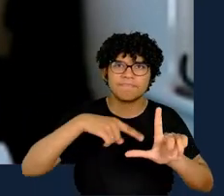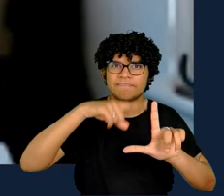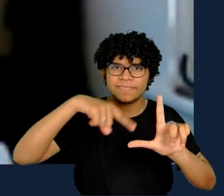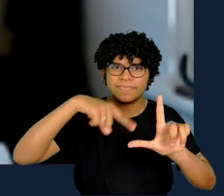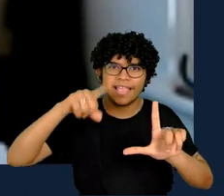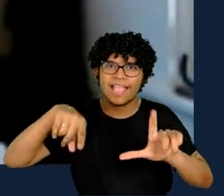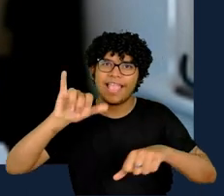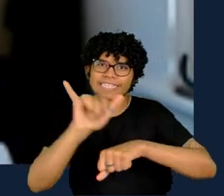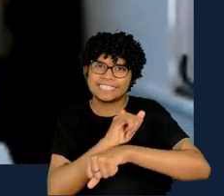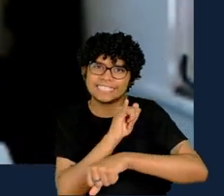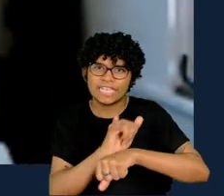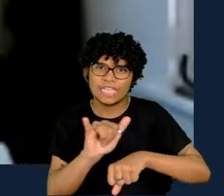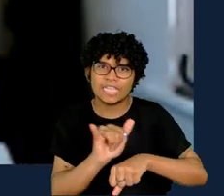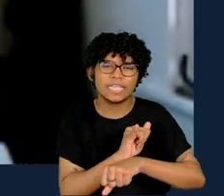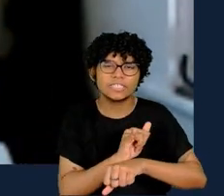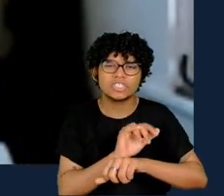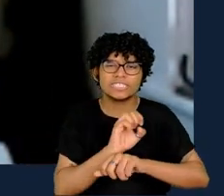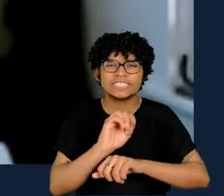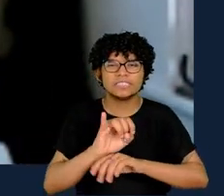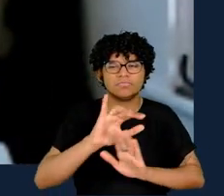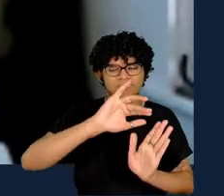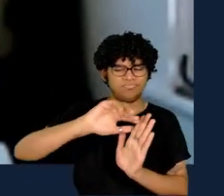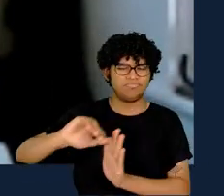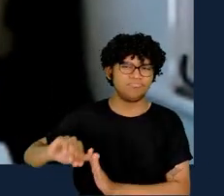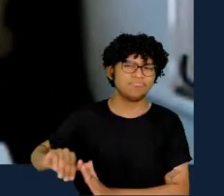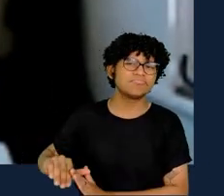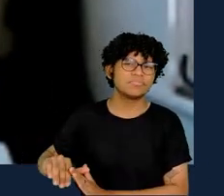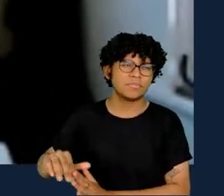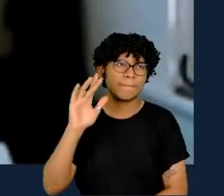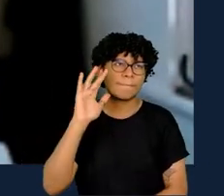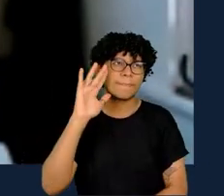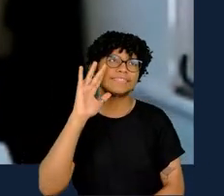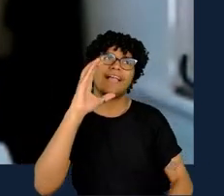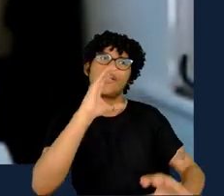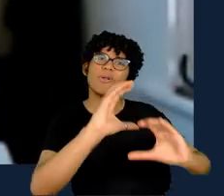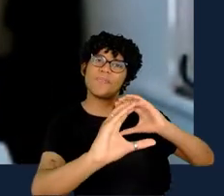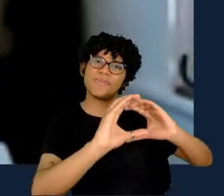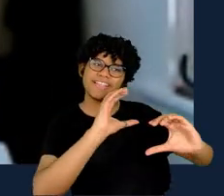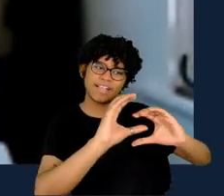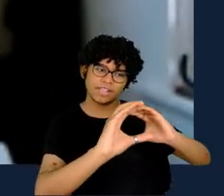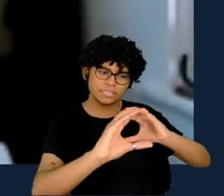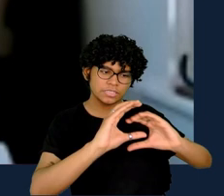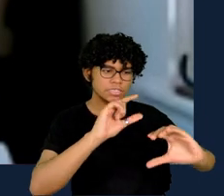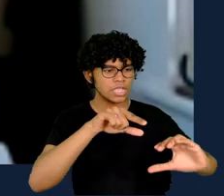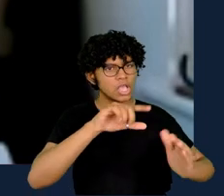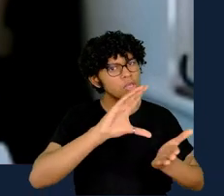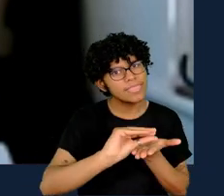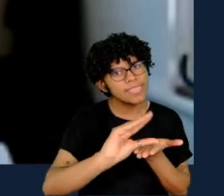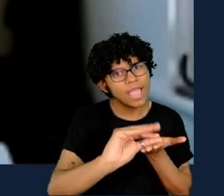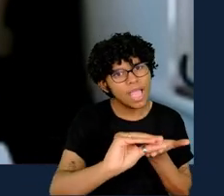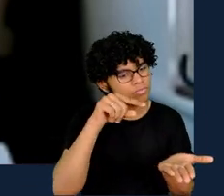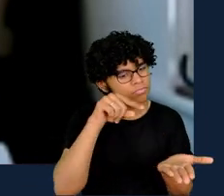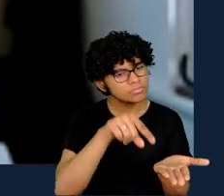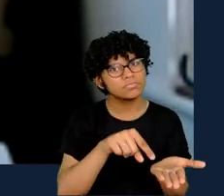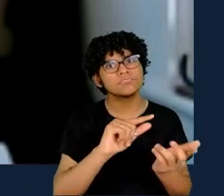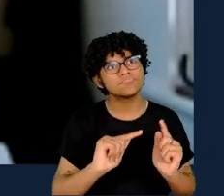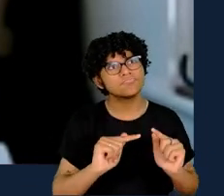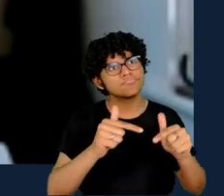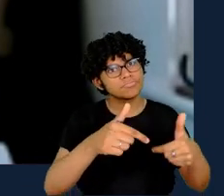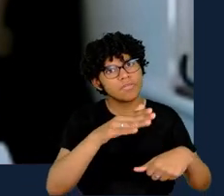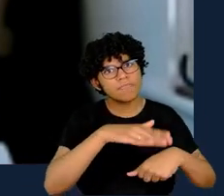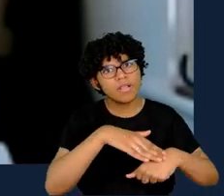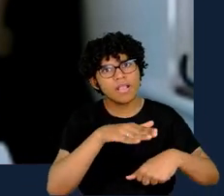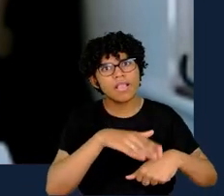Se, ao invés disso, a gente pensar sobre as comunicações de dados ativa, que